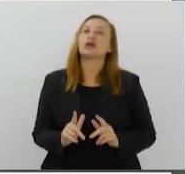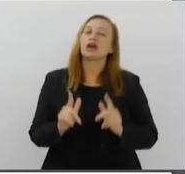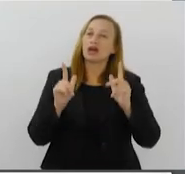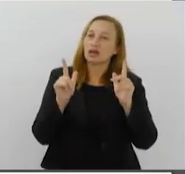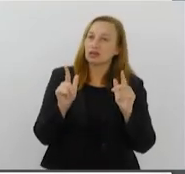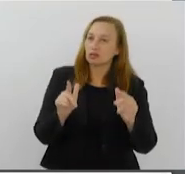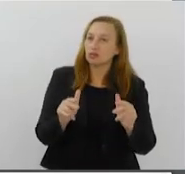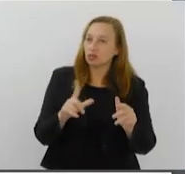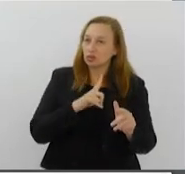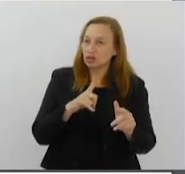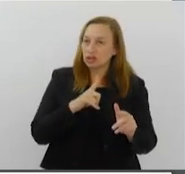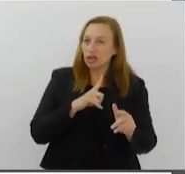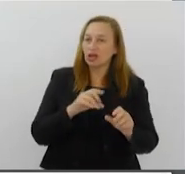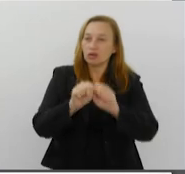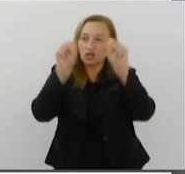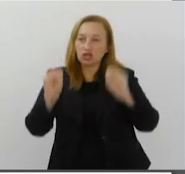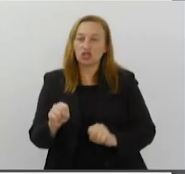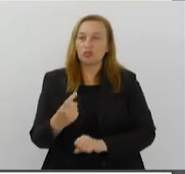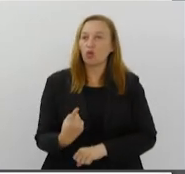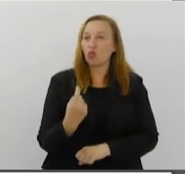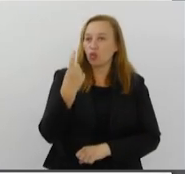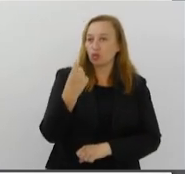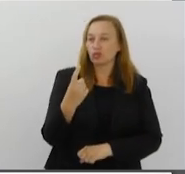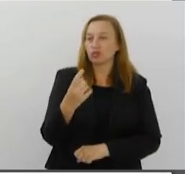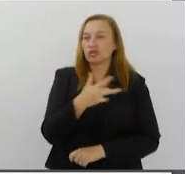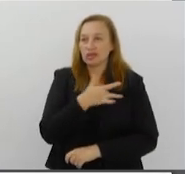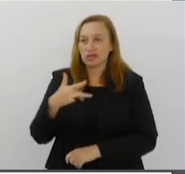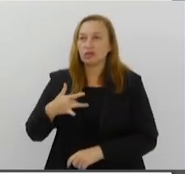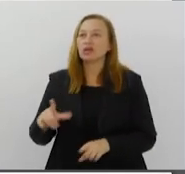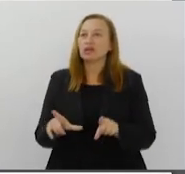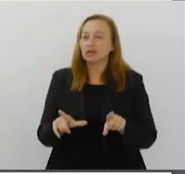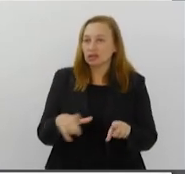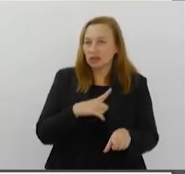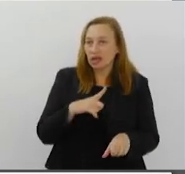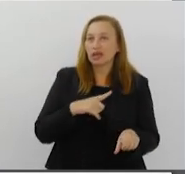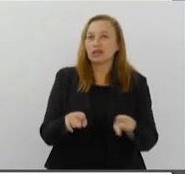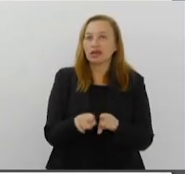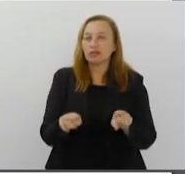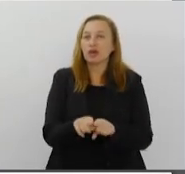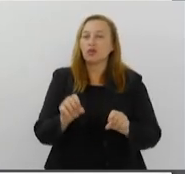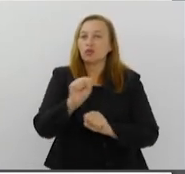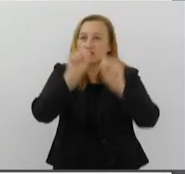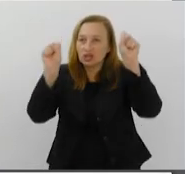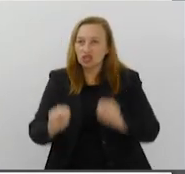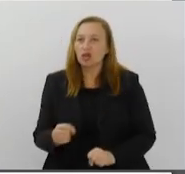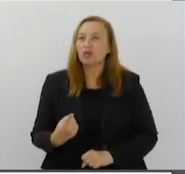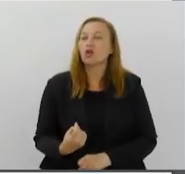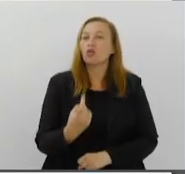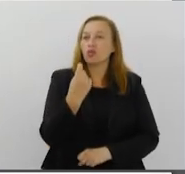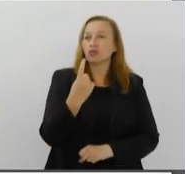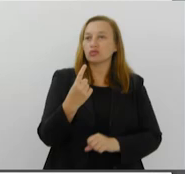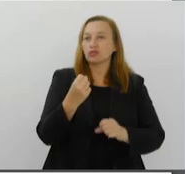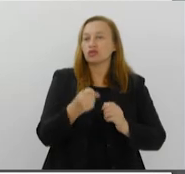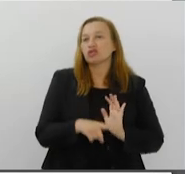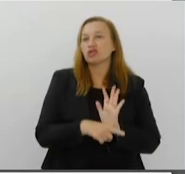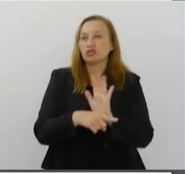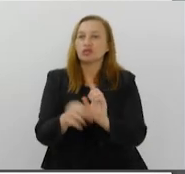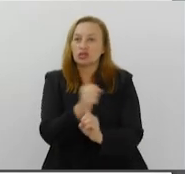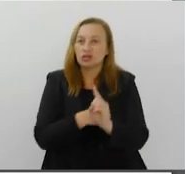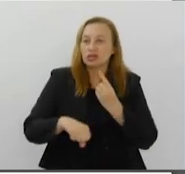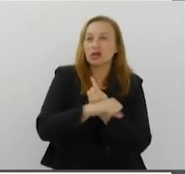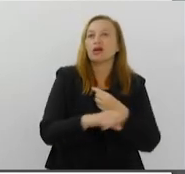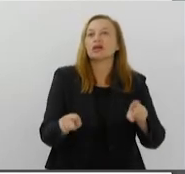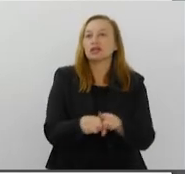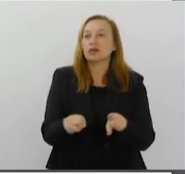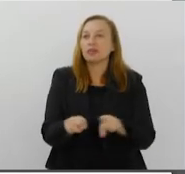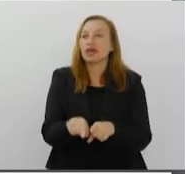existe o Sistema Único de Saúde e existe o Sistema Único de Assistência Social, nós temos também o SISAM, que é